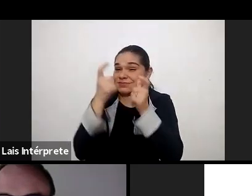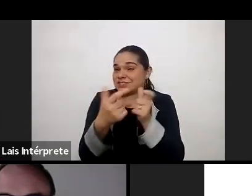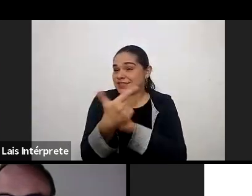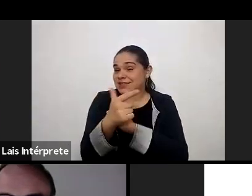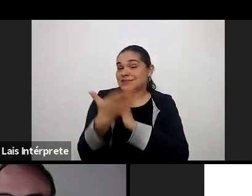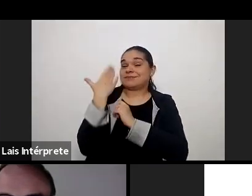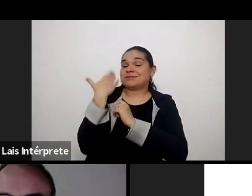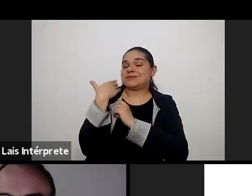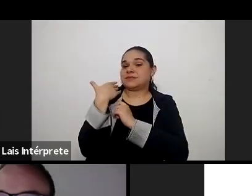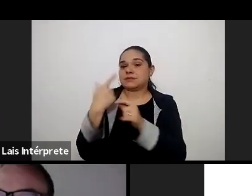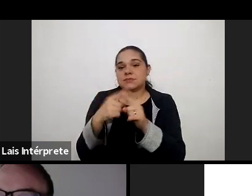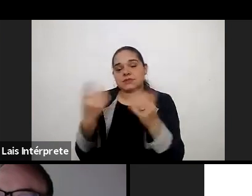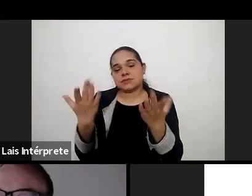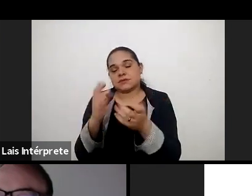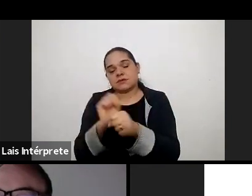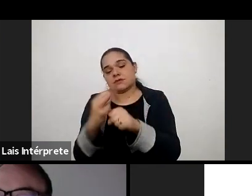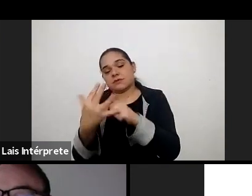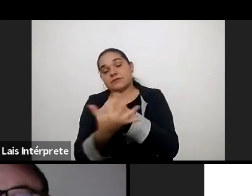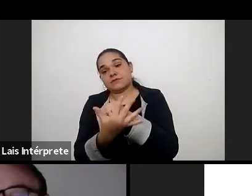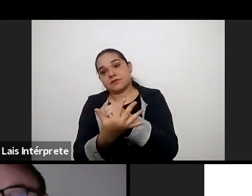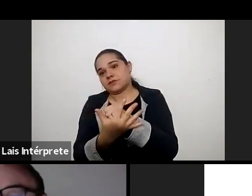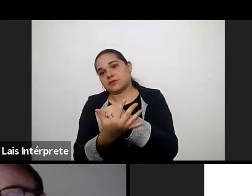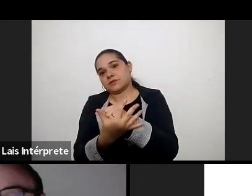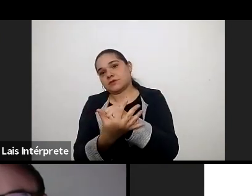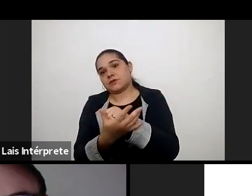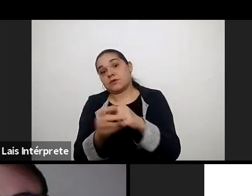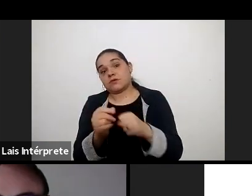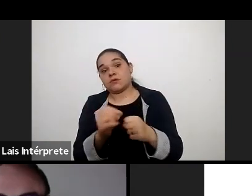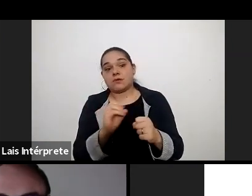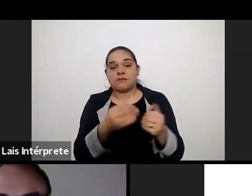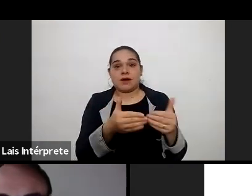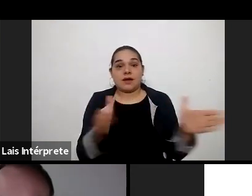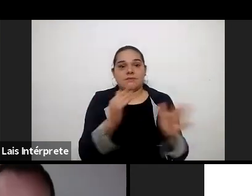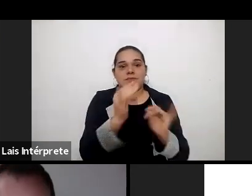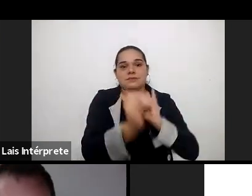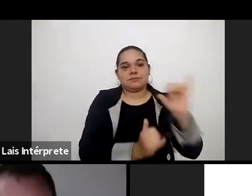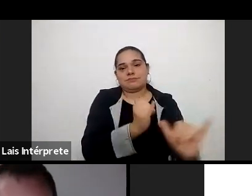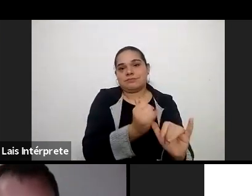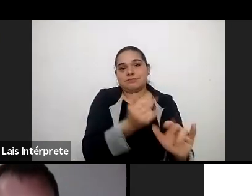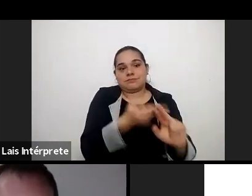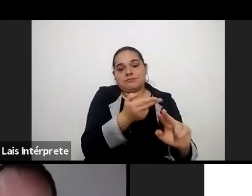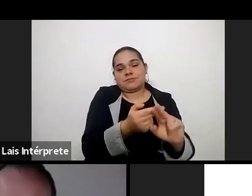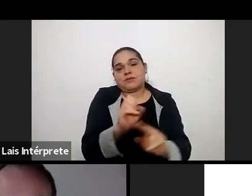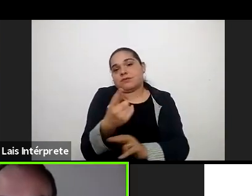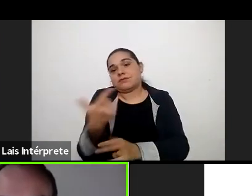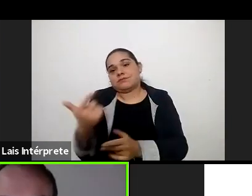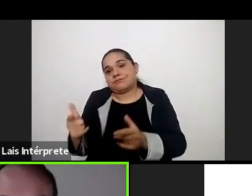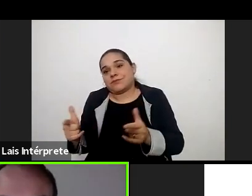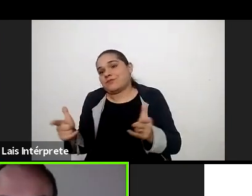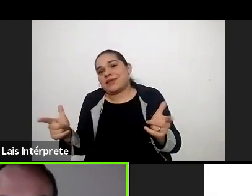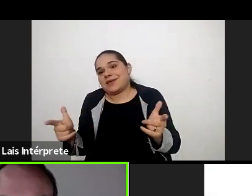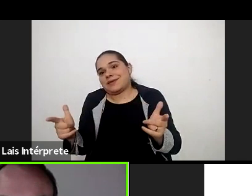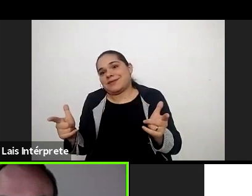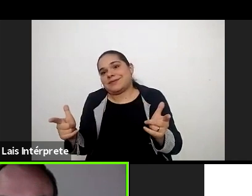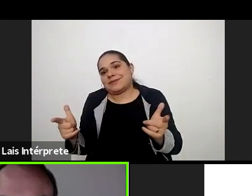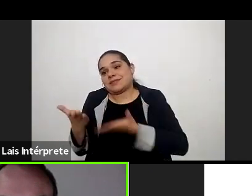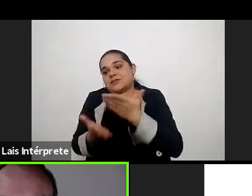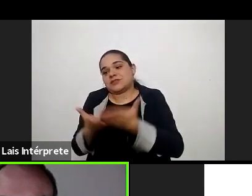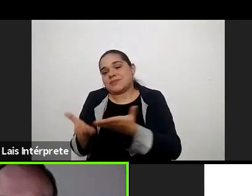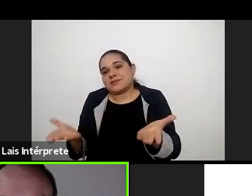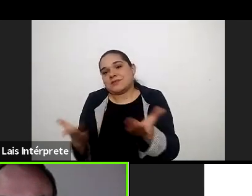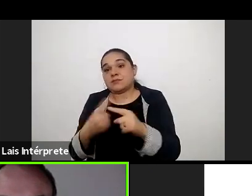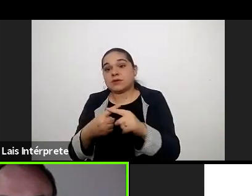agora com o convite ou eles abrem oris não rola não vão ter receita nenhuma né as pessoas